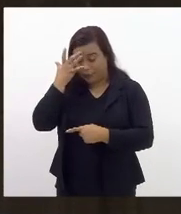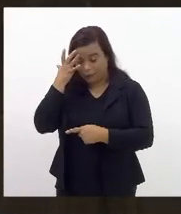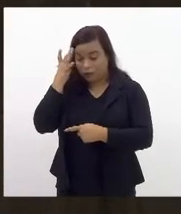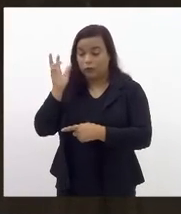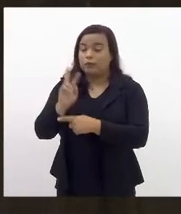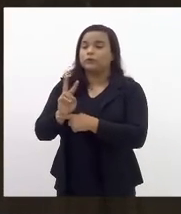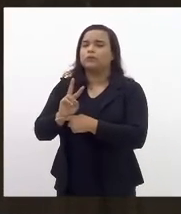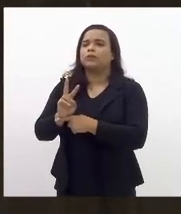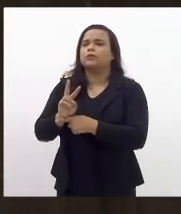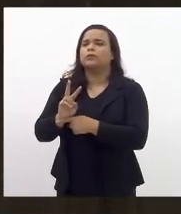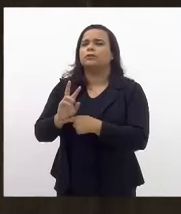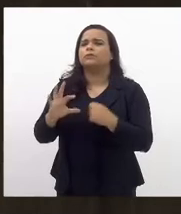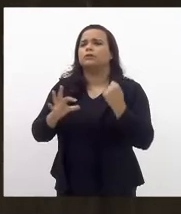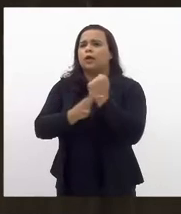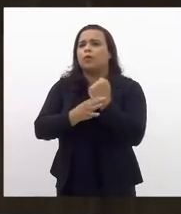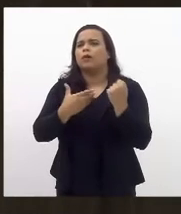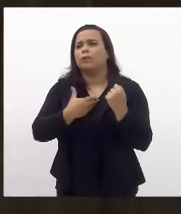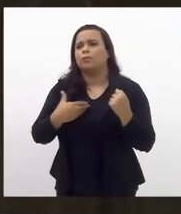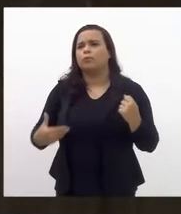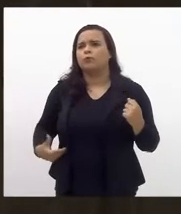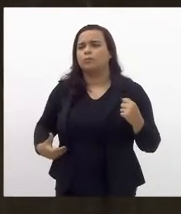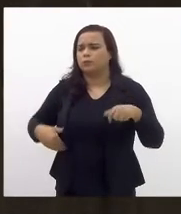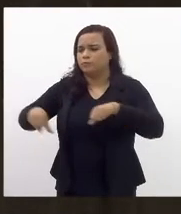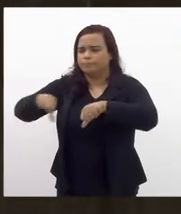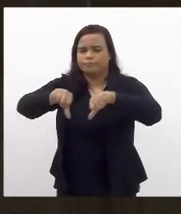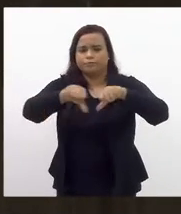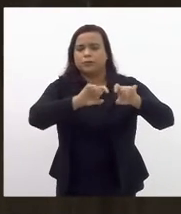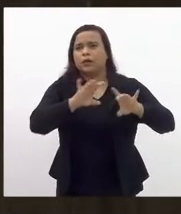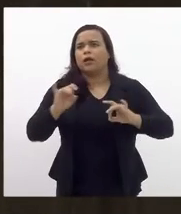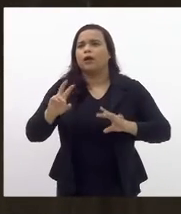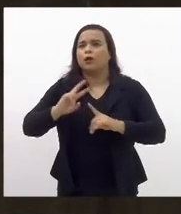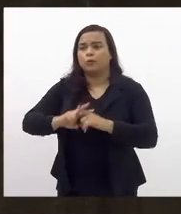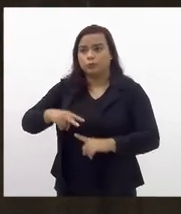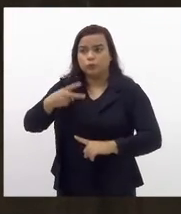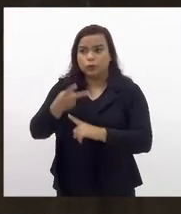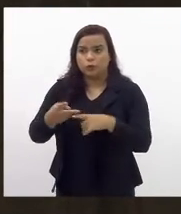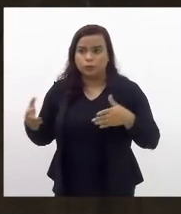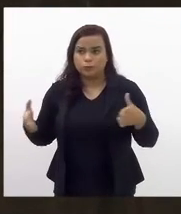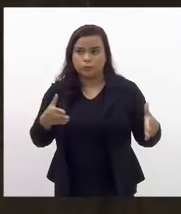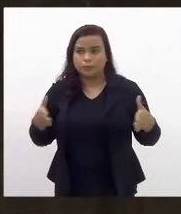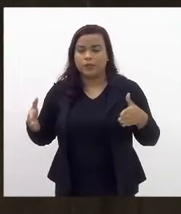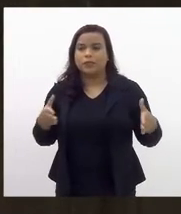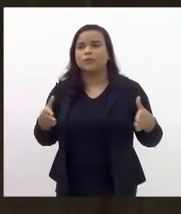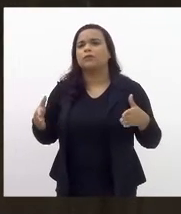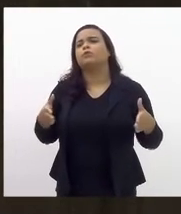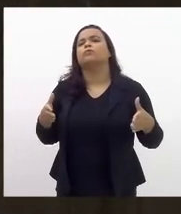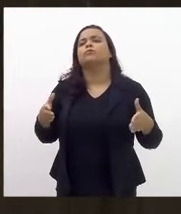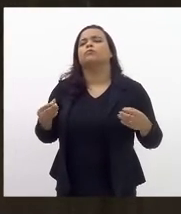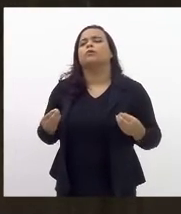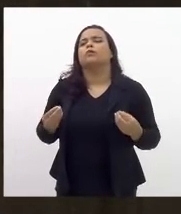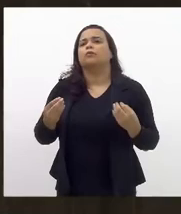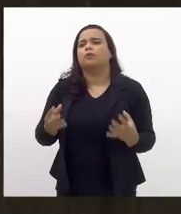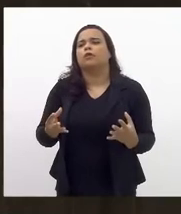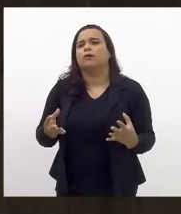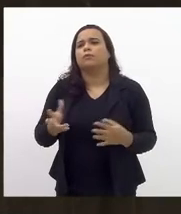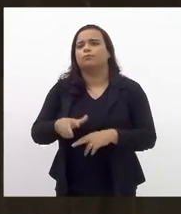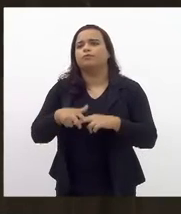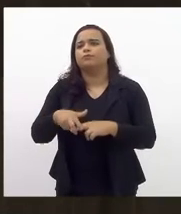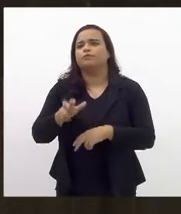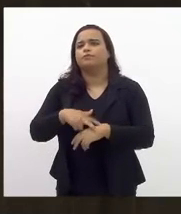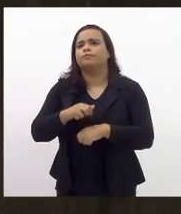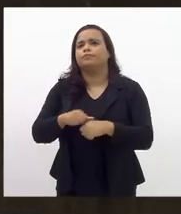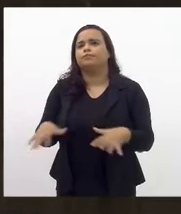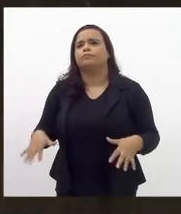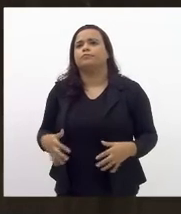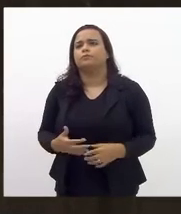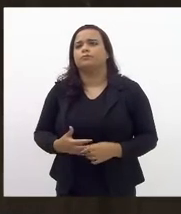seus respectivos órgãos, para que o dobro do período estipulado nas legislações pertinentes em decorrência da